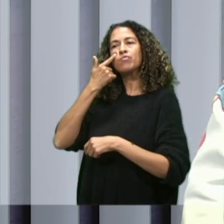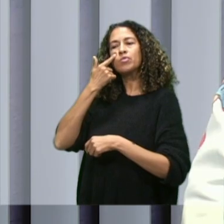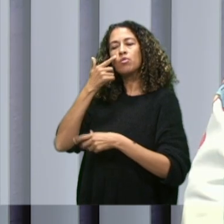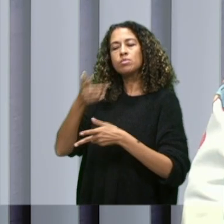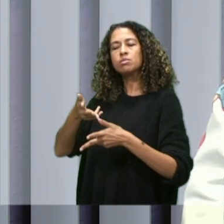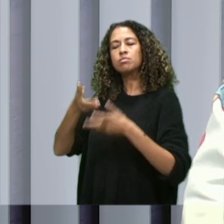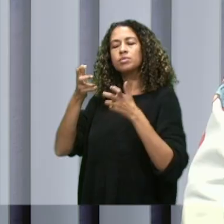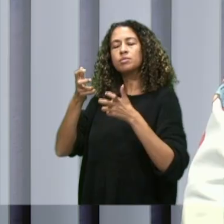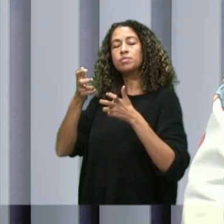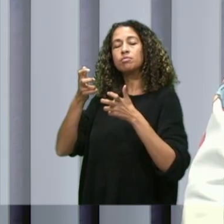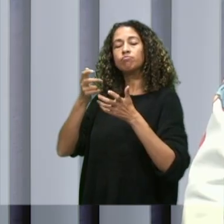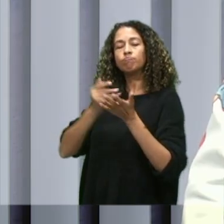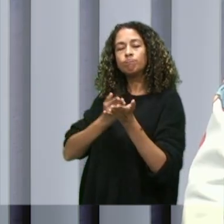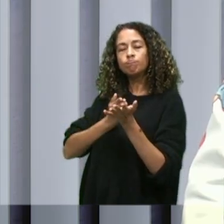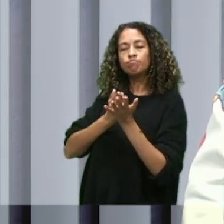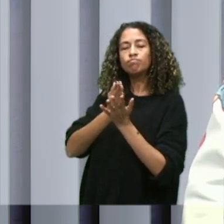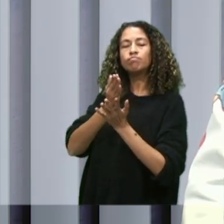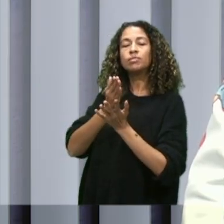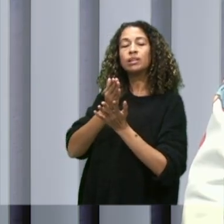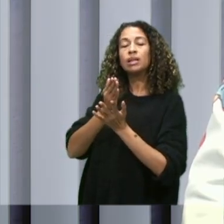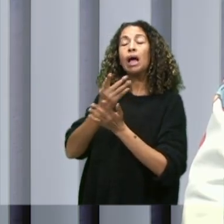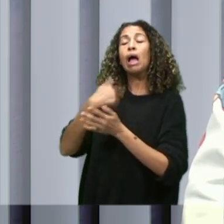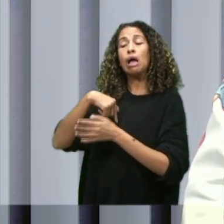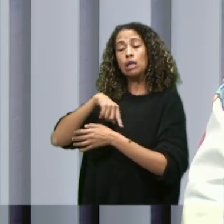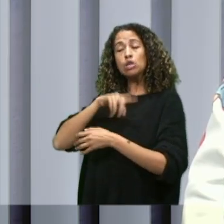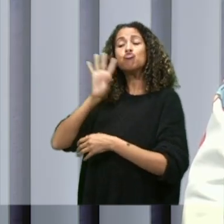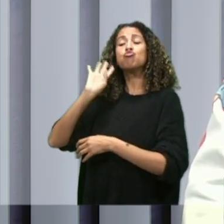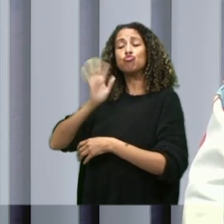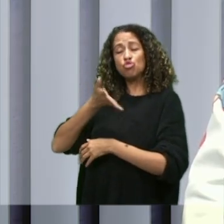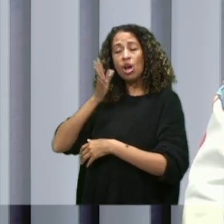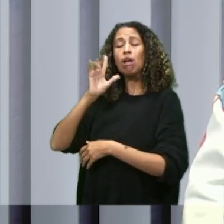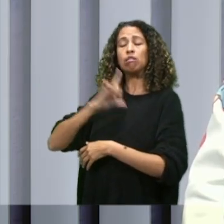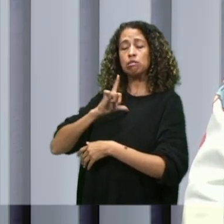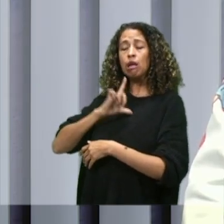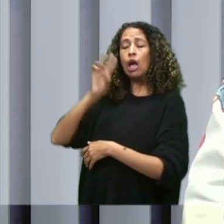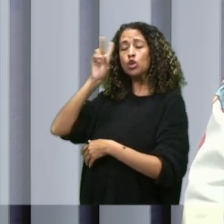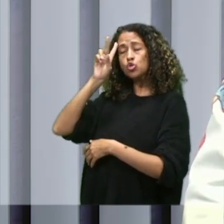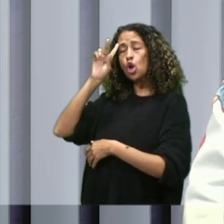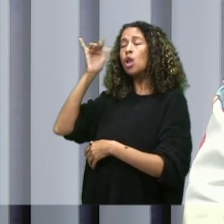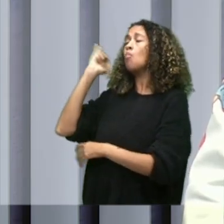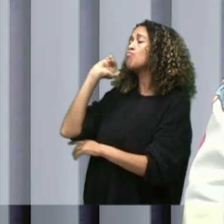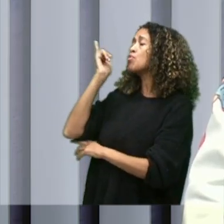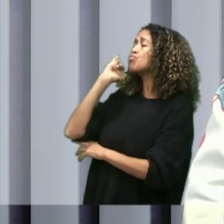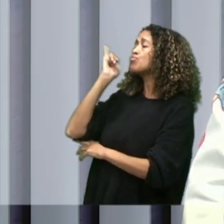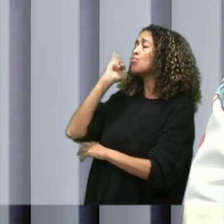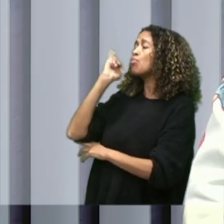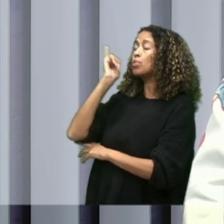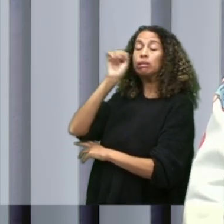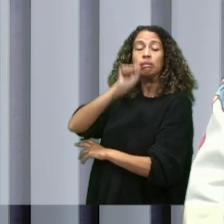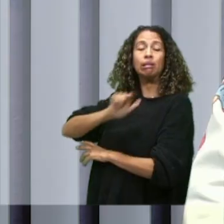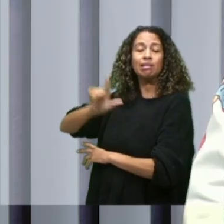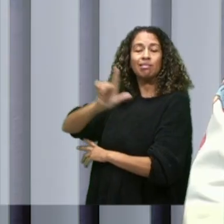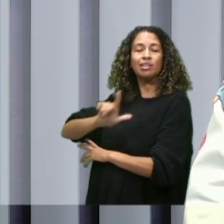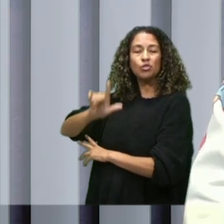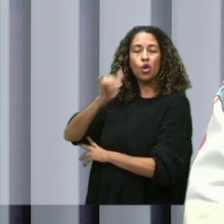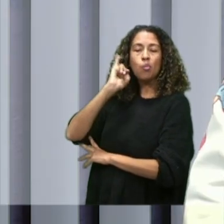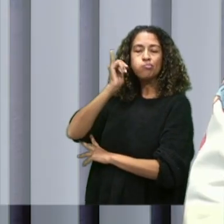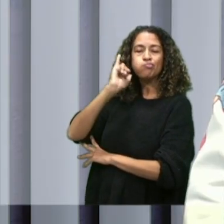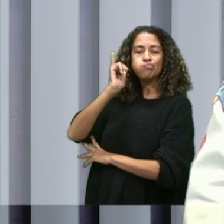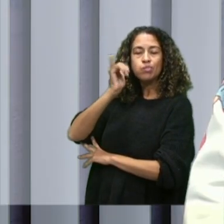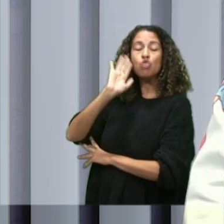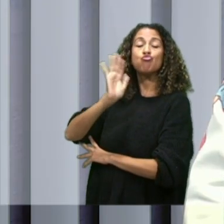viés, assim, de trazer as histórias que eu já contava para a literatura de